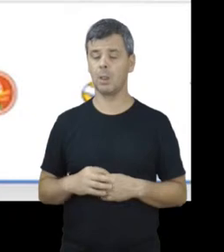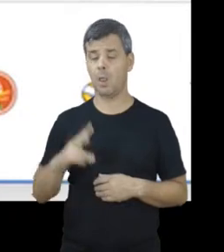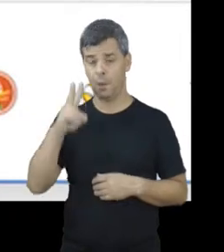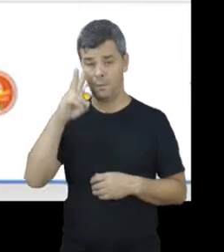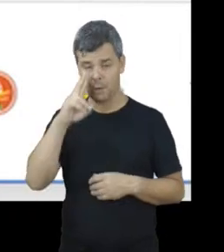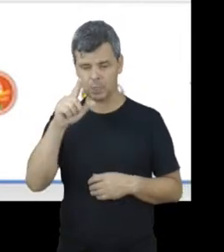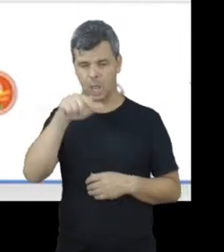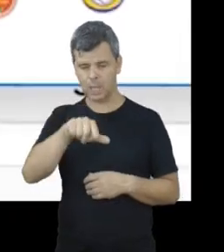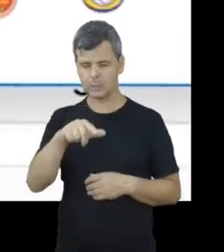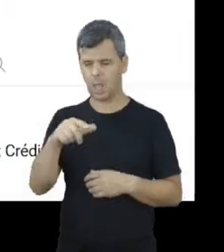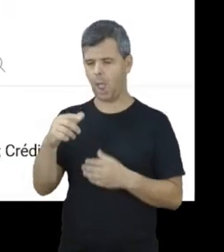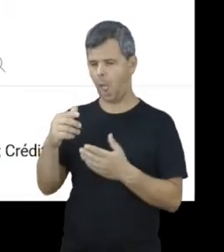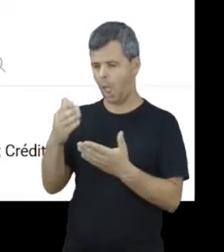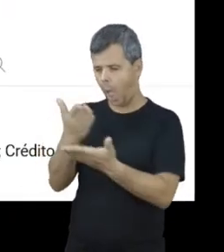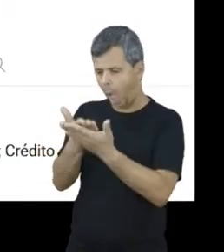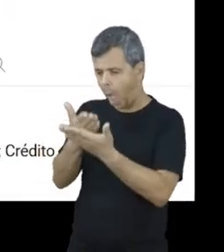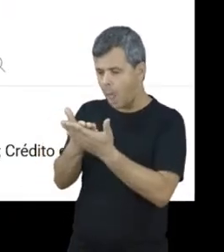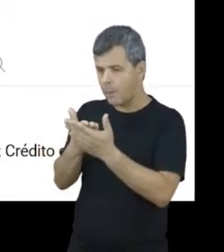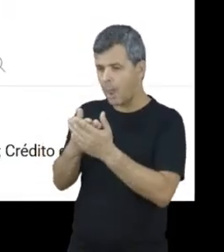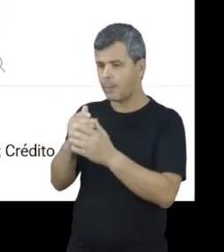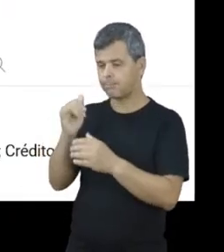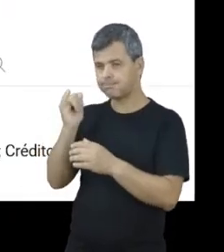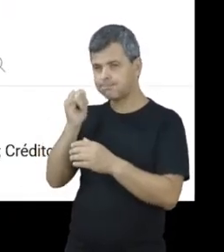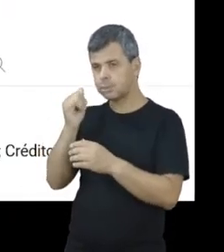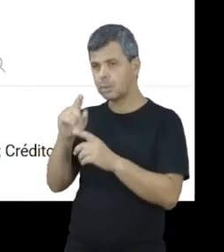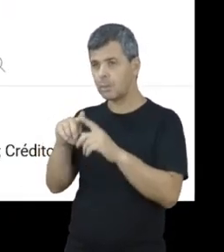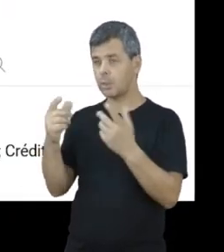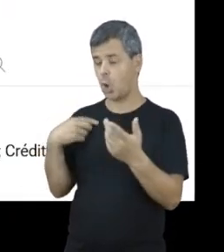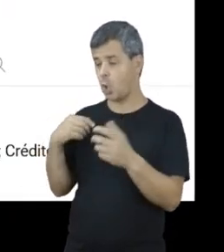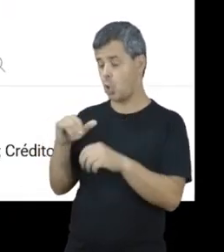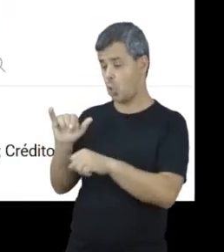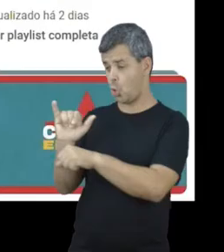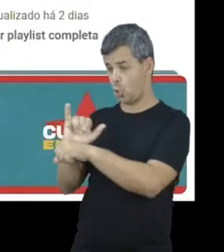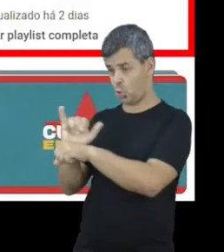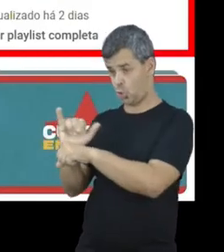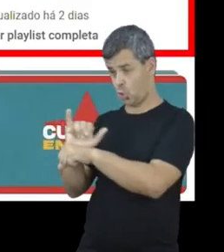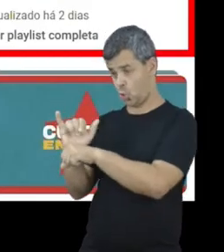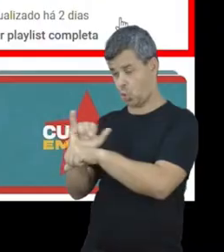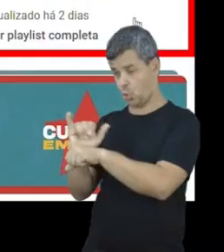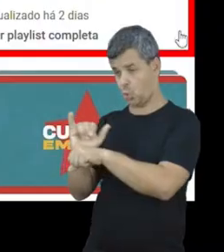Reveja esta e outras aulas na playlist TV Elas por Elas Formação, no